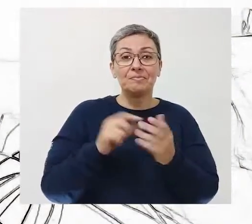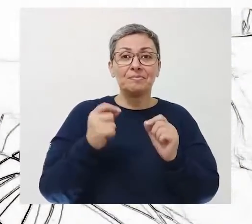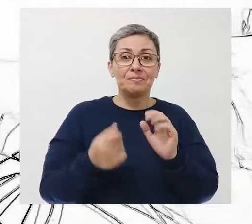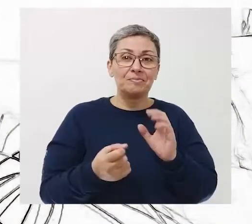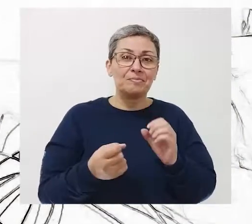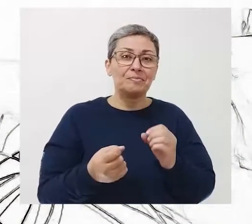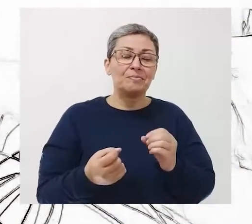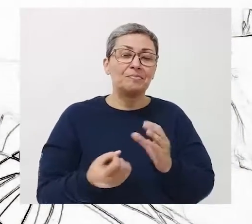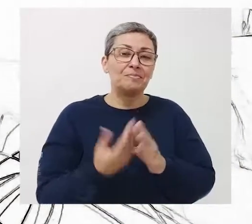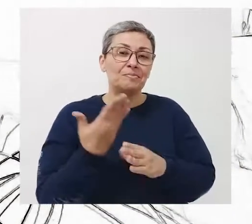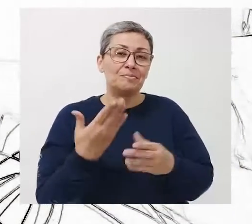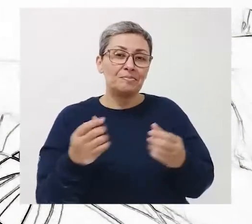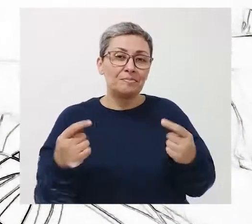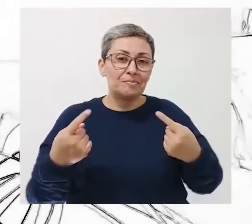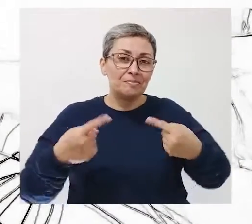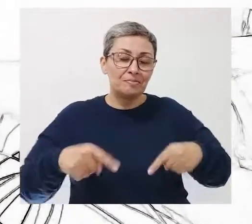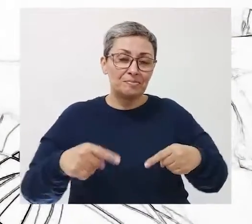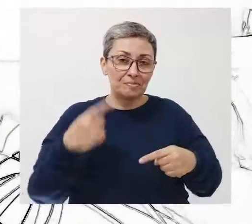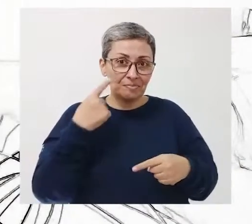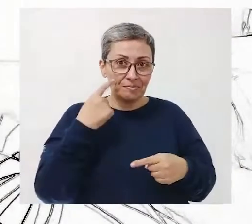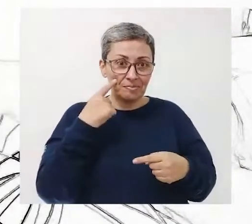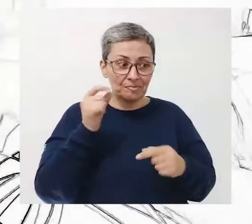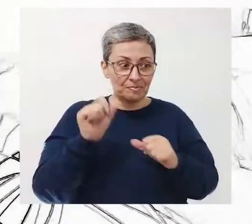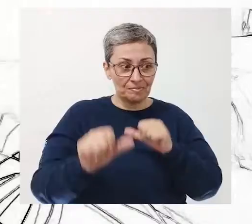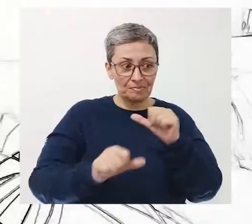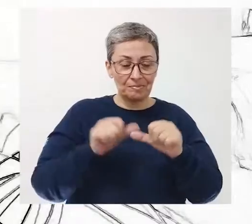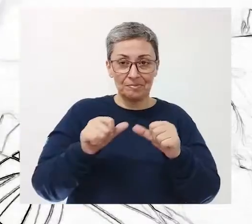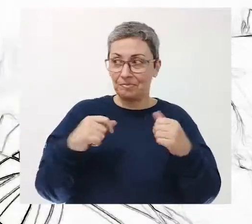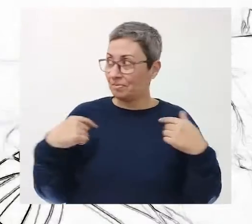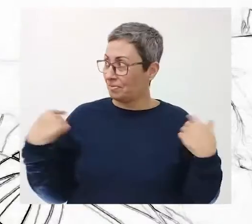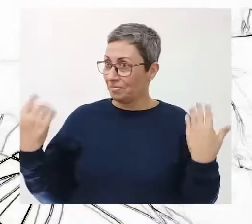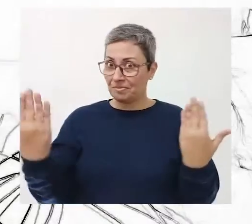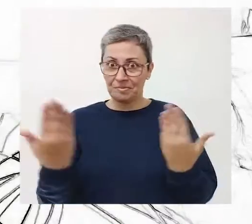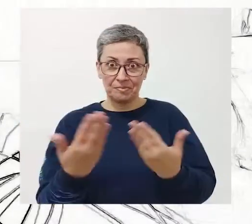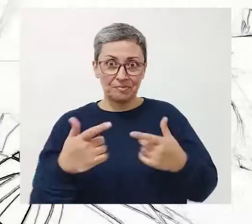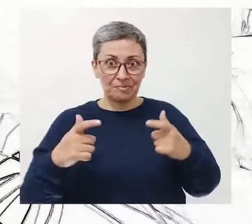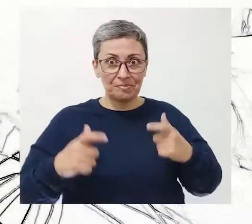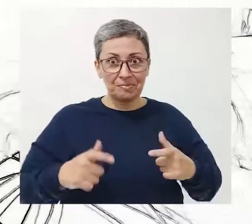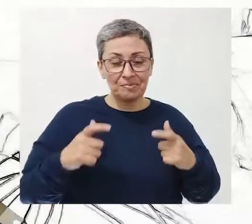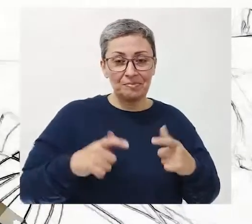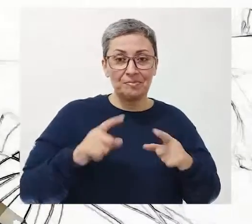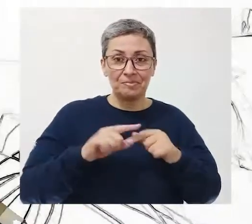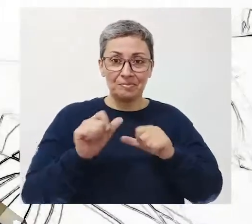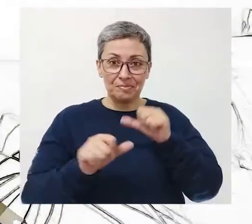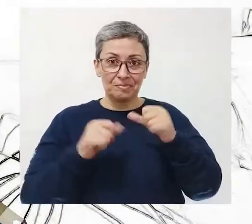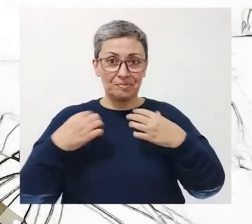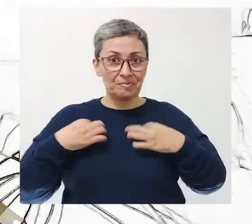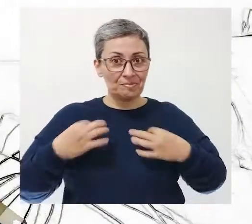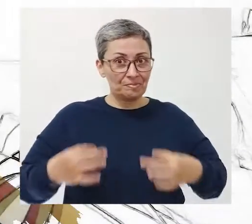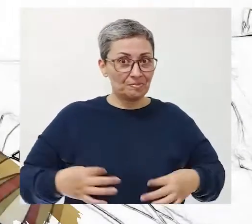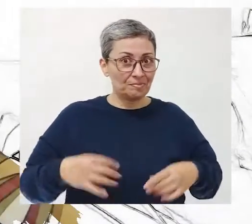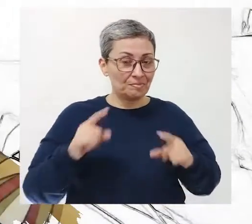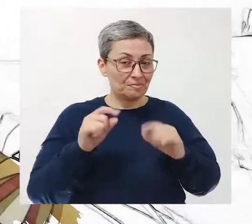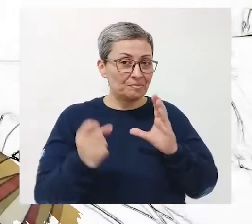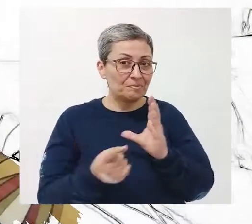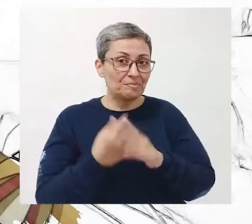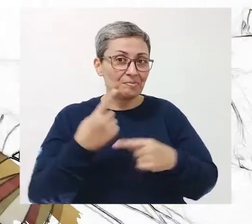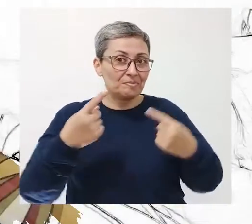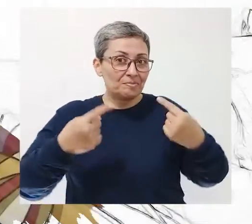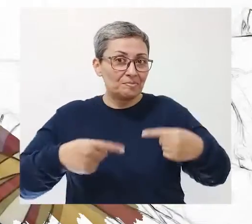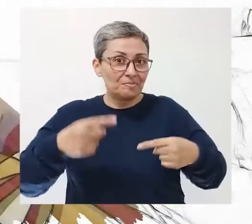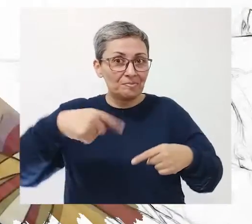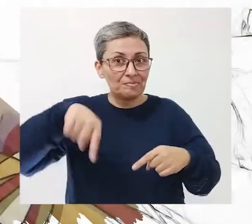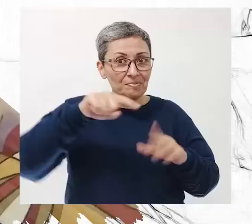um desafio. Vocês viram que eu mudei o cenário, né, o lugar que eu tô, mudei a roupa? Porque eu vou lançar esse desafio para vocês.